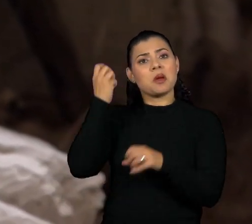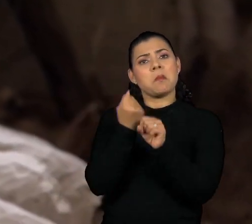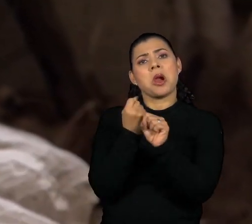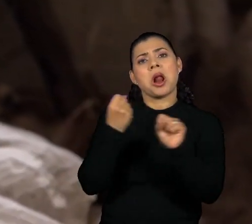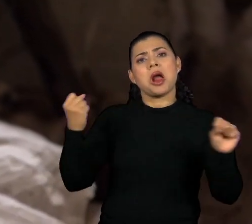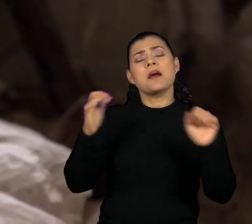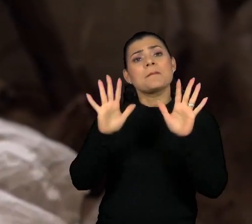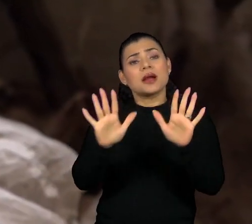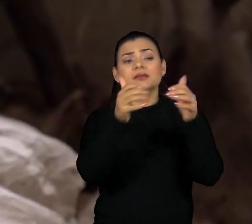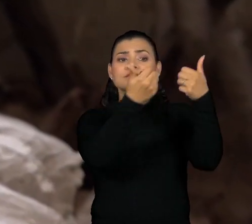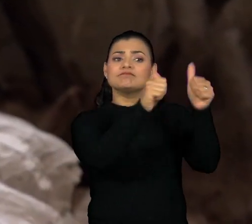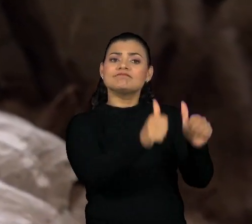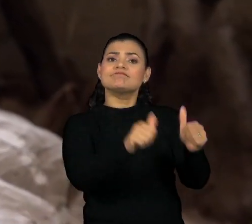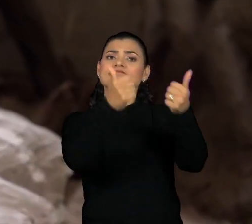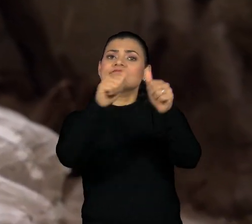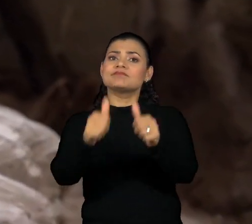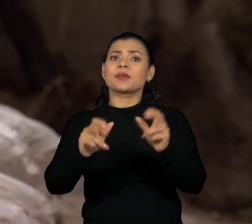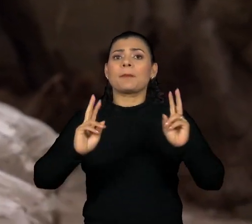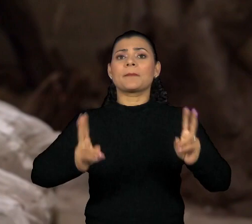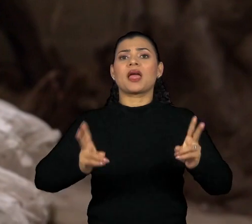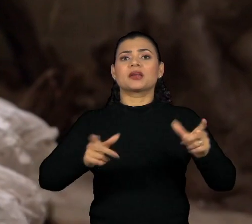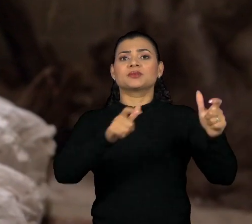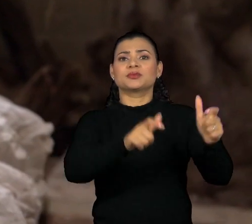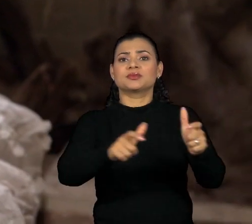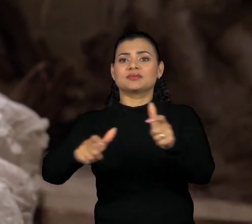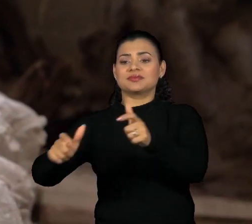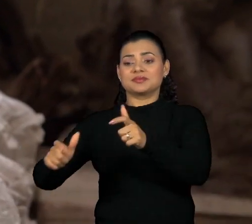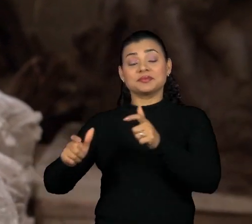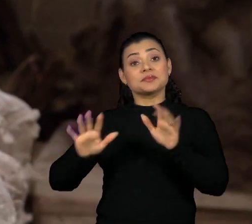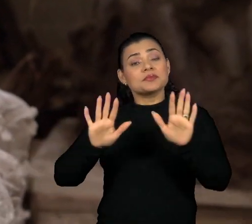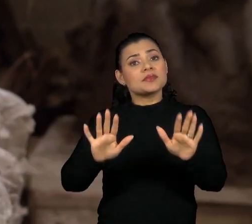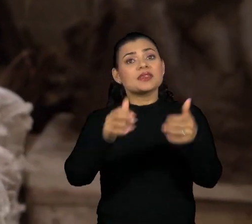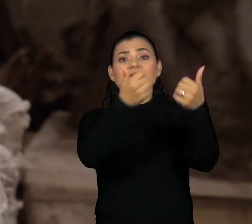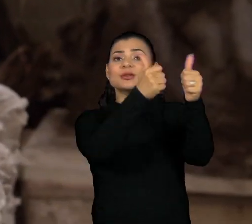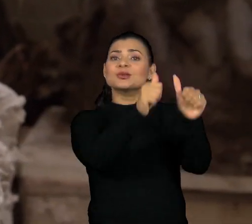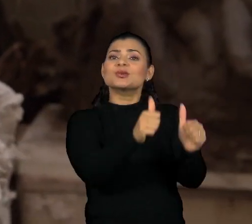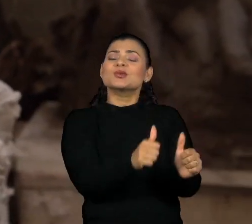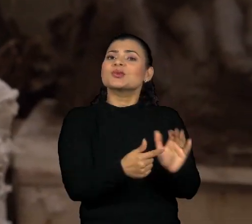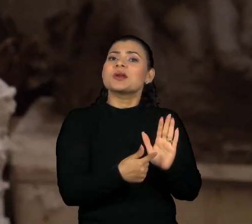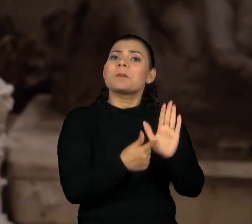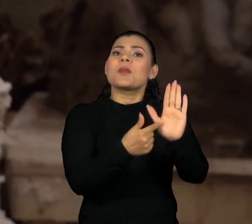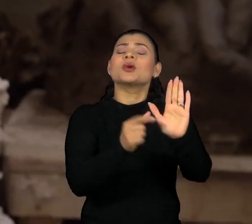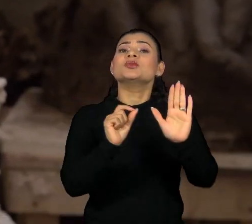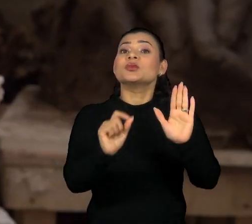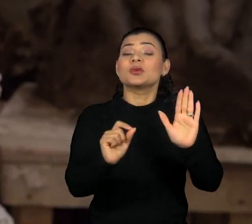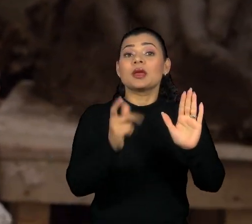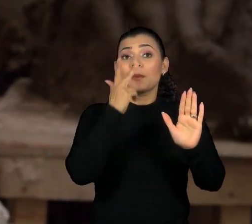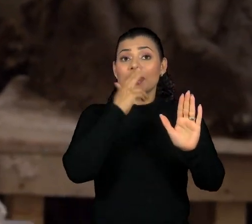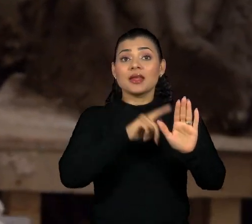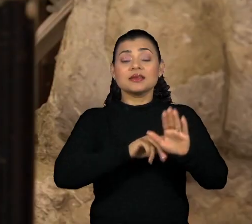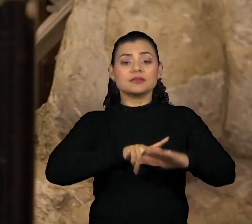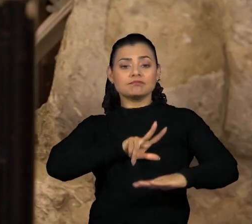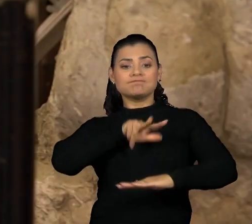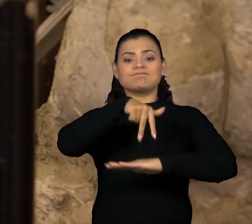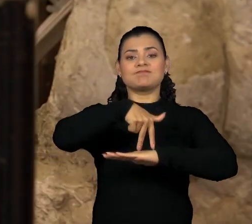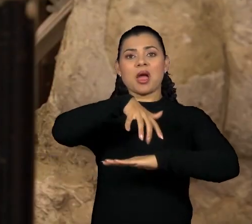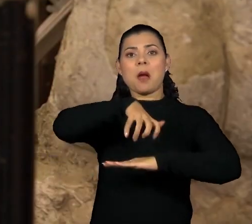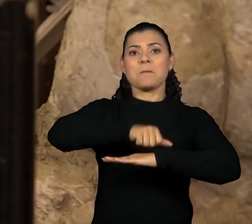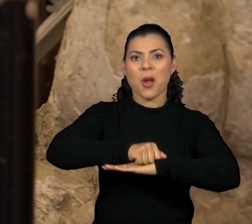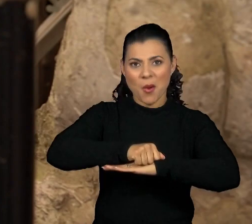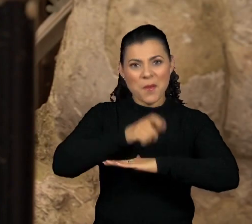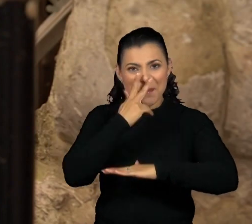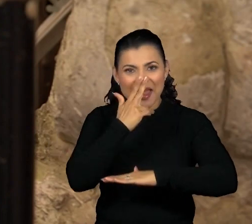as esculturas, elas continuam no mesmo lugar, né? Então a escultura, ela tem essa capacidade de estar no tempo e no espaço. Ela